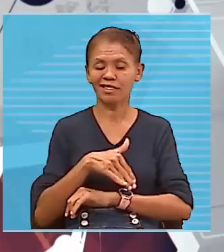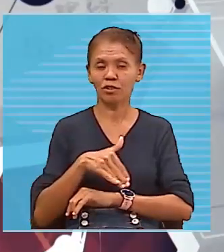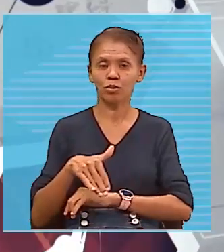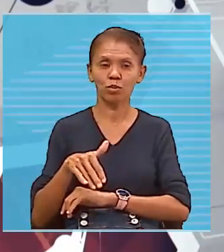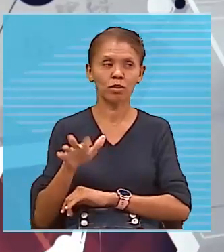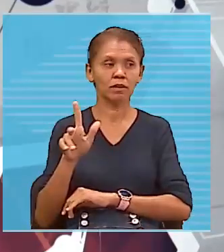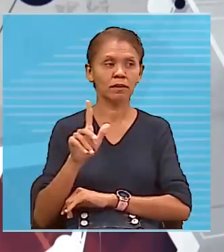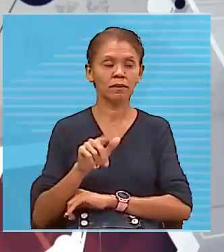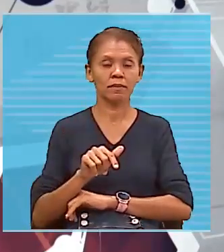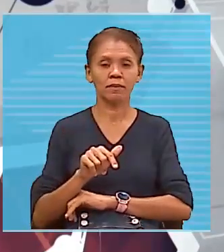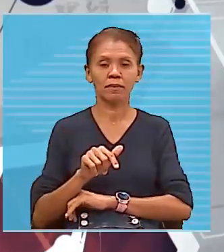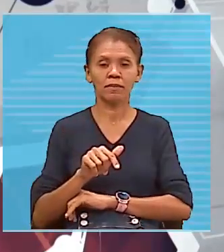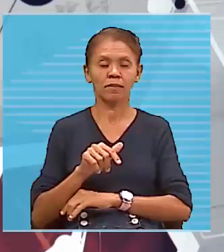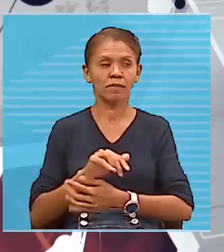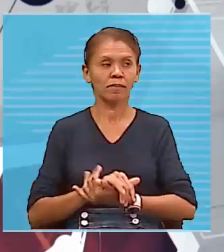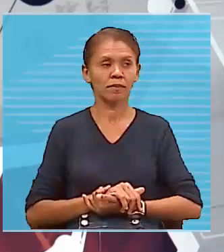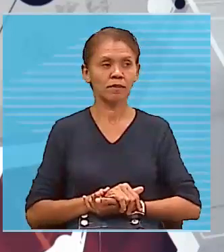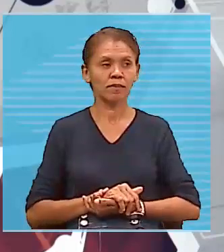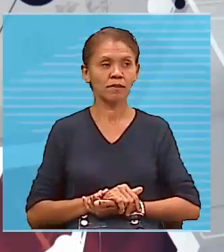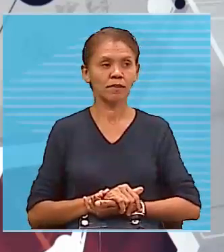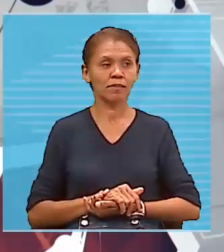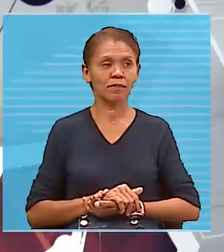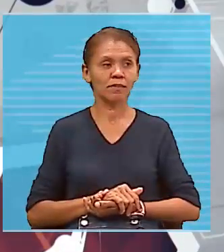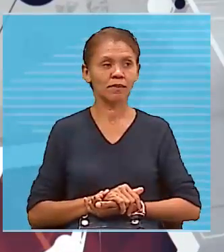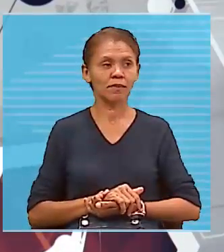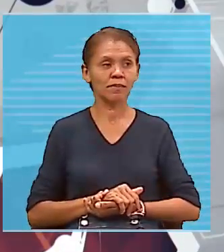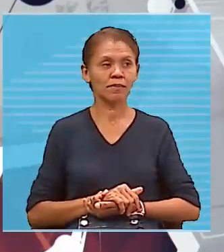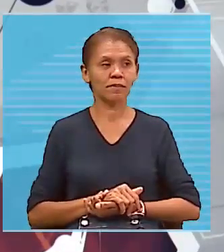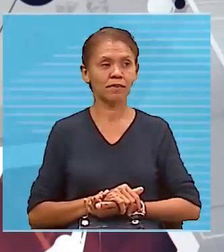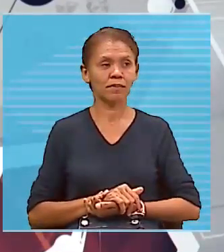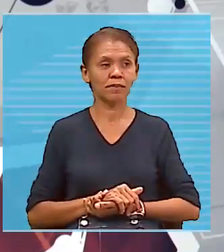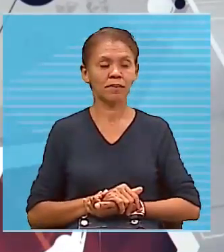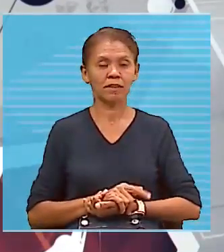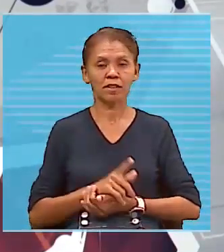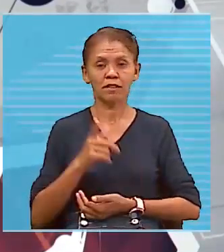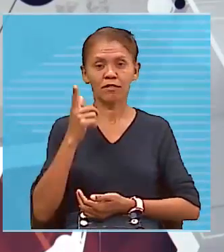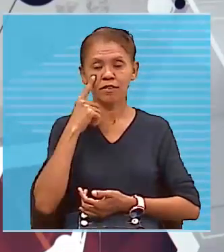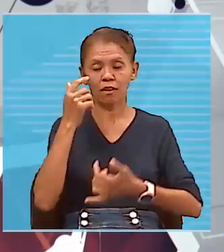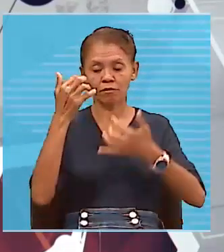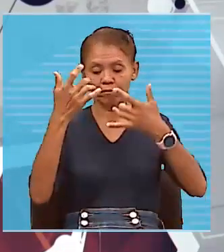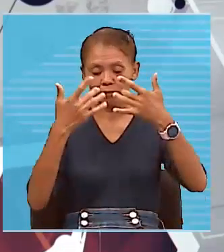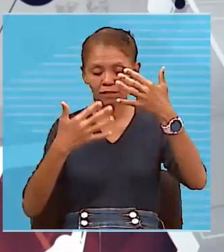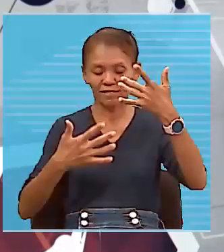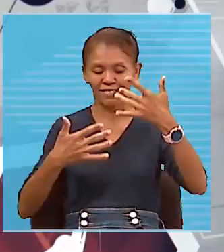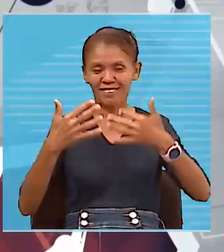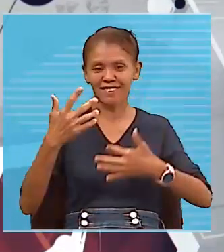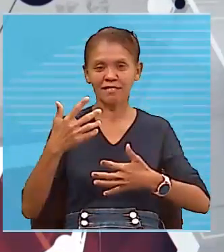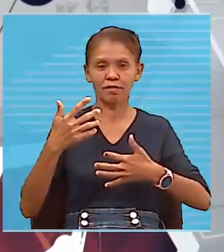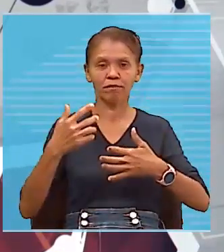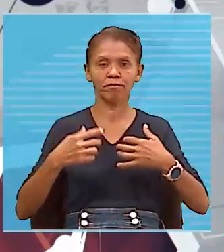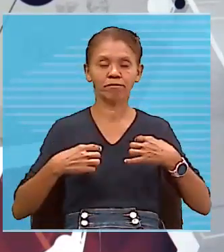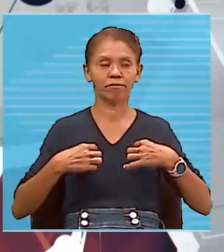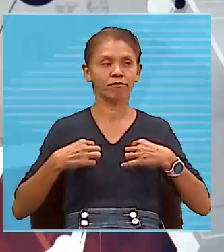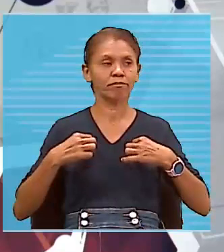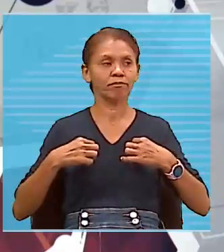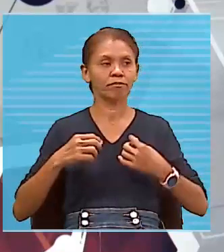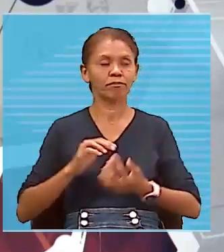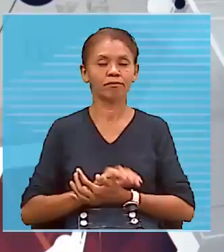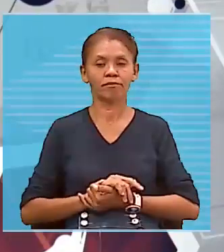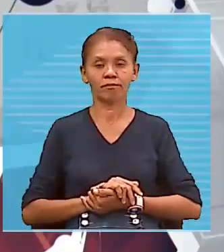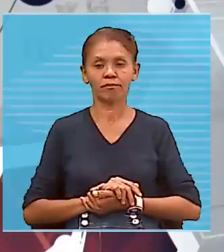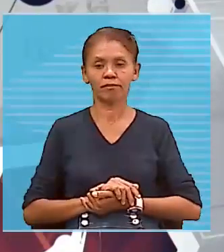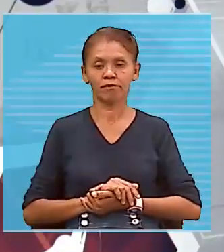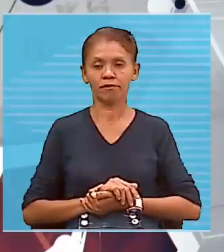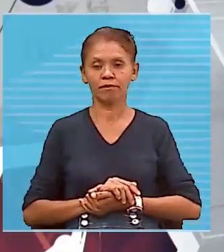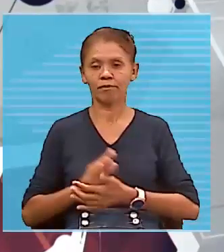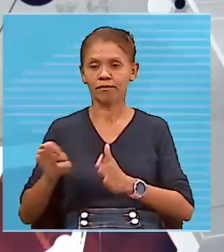Eu faço sempre isso, né? Eu digo que as pessoas façam quando chegam em casa, passou o dia no trabalho, na escola, chega em casa, se